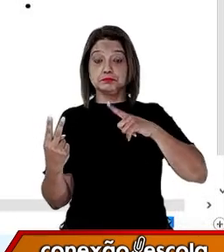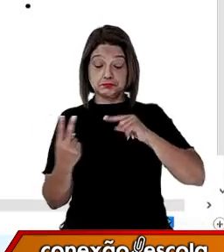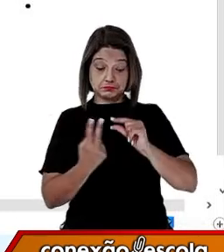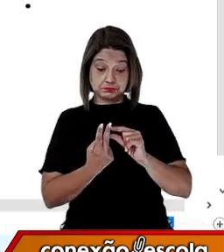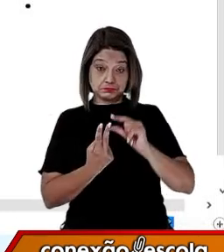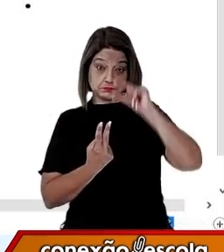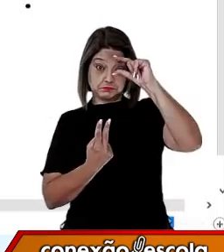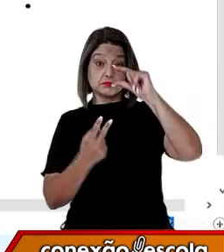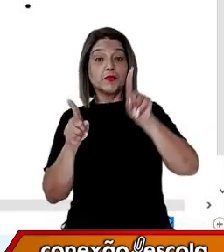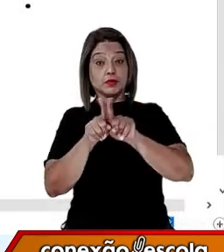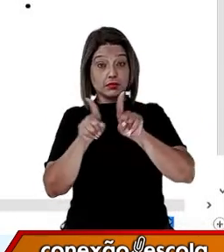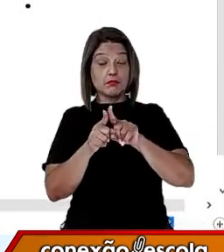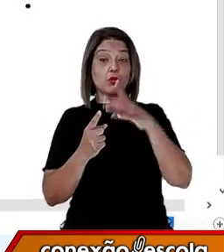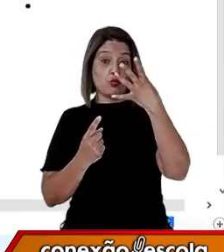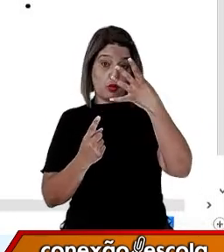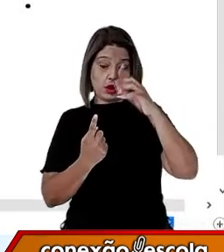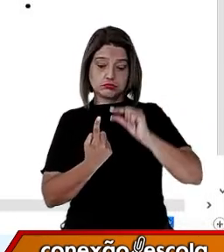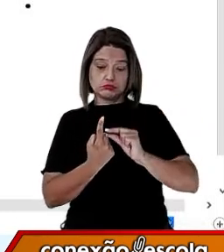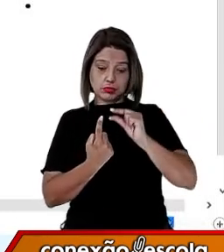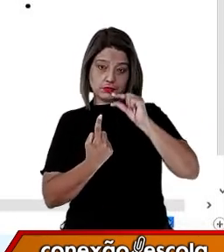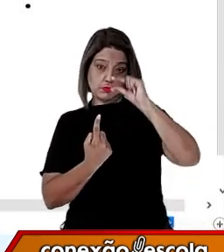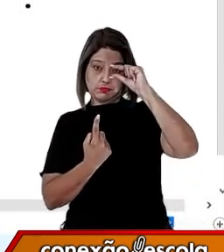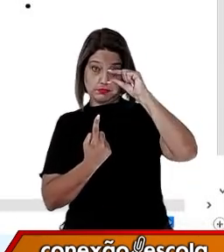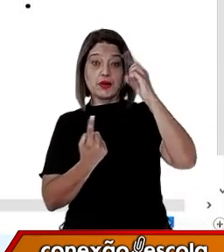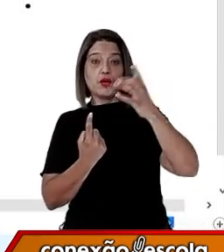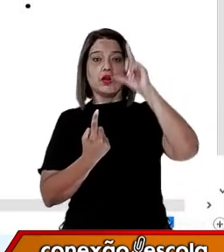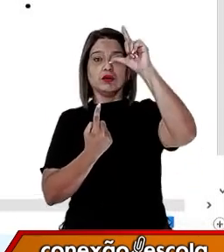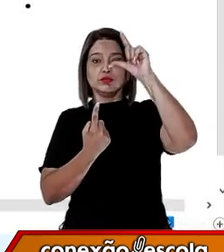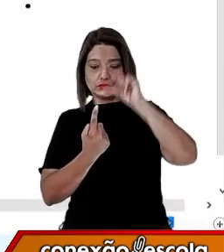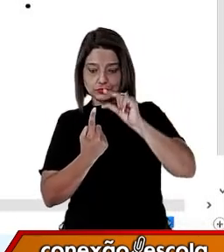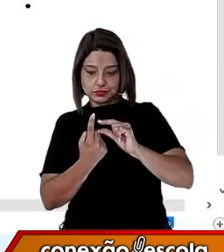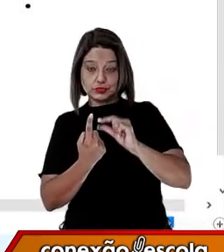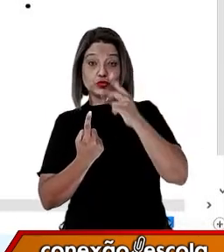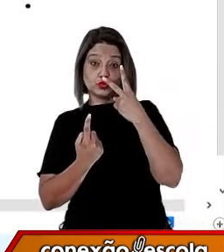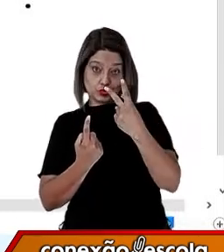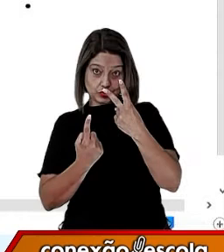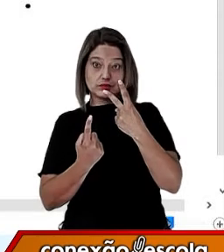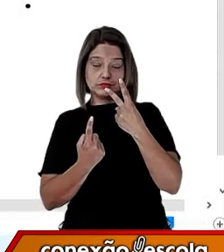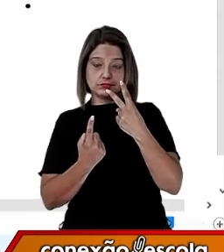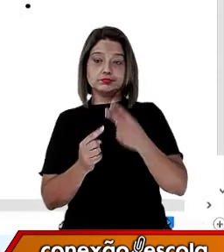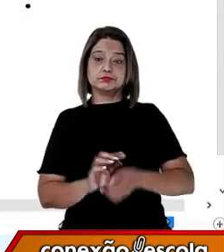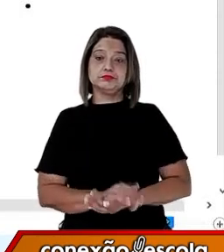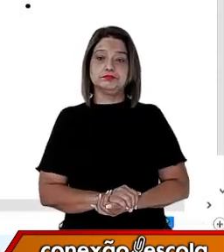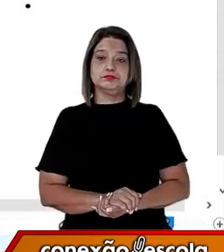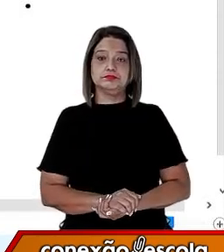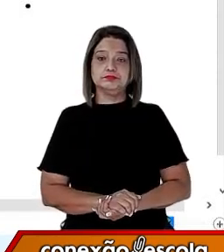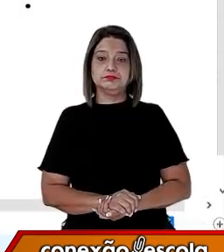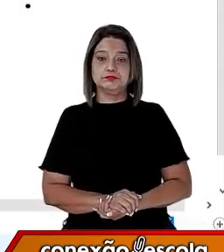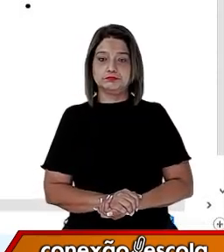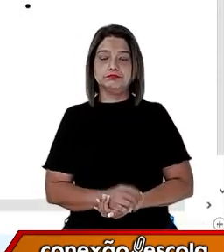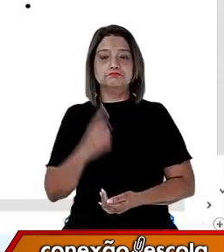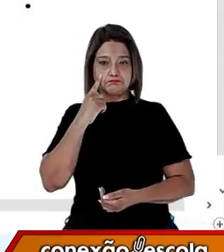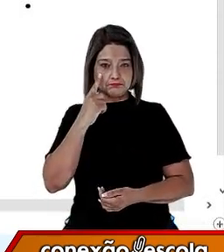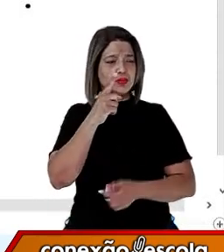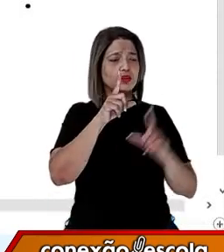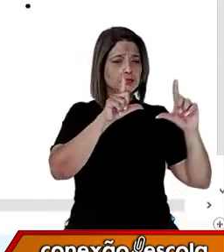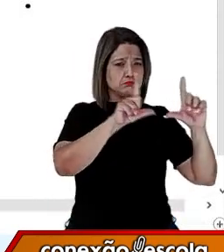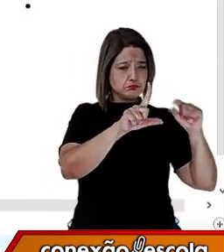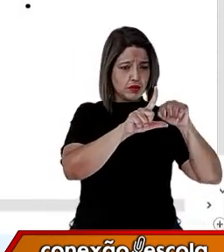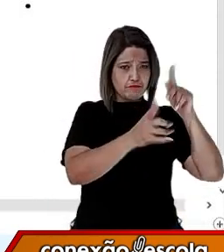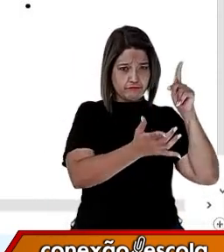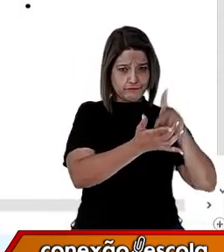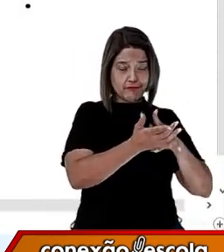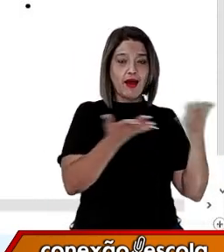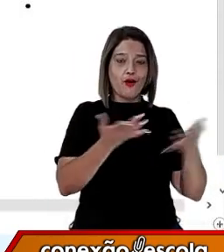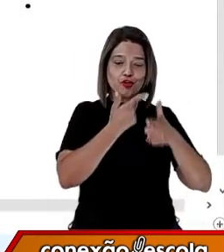tenho 4, que vão ser transformadas em apenas 2. Vou descer, estou dividindo todas as metragens